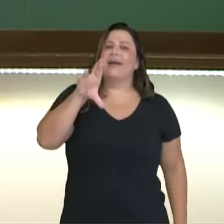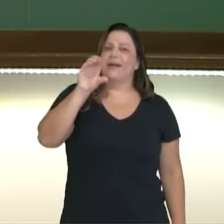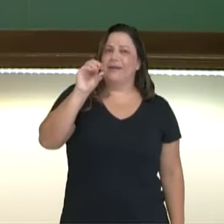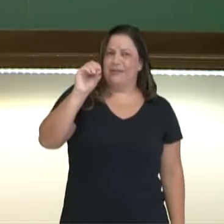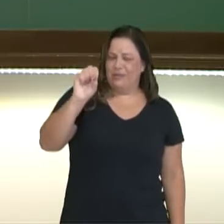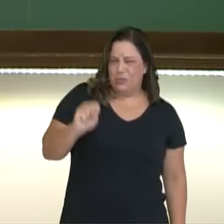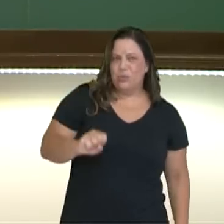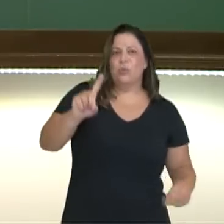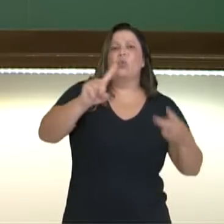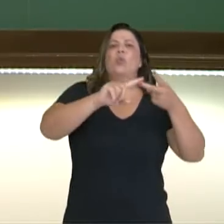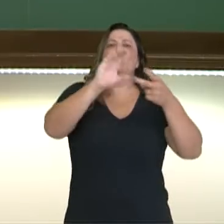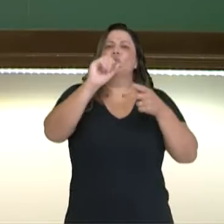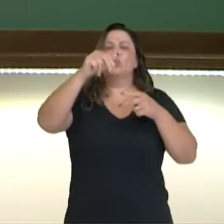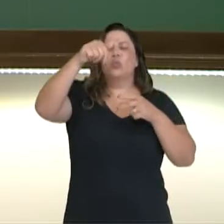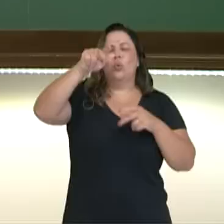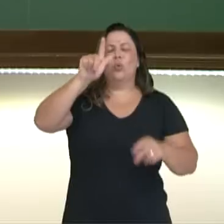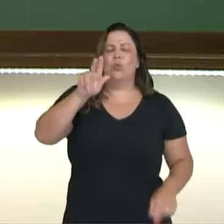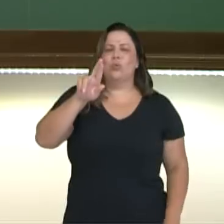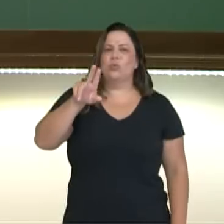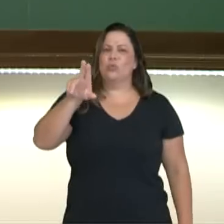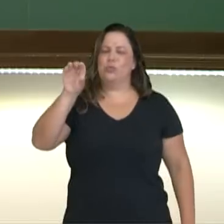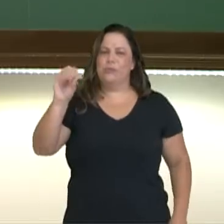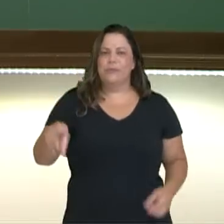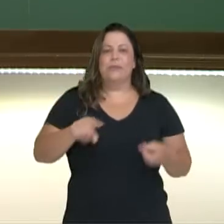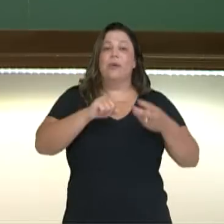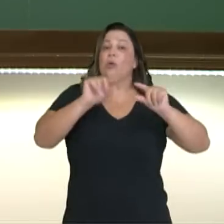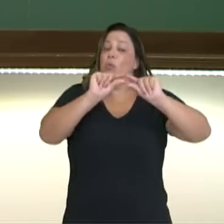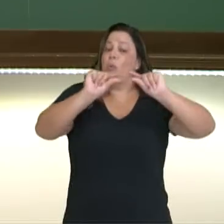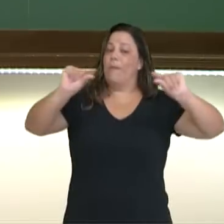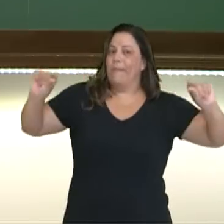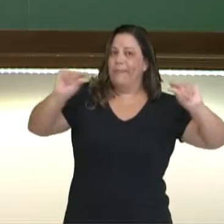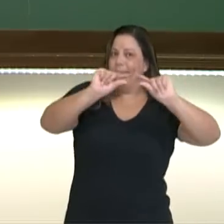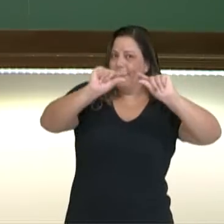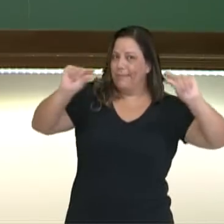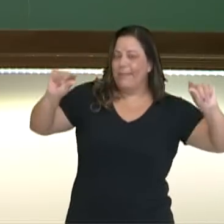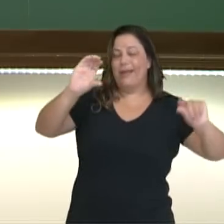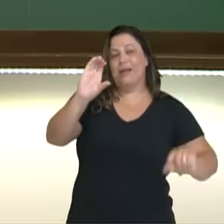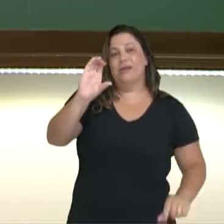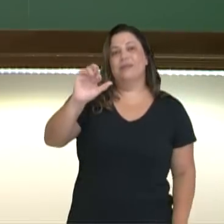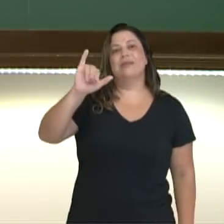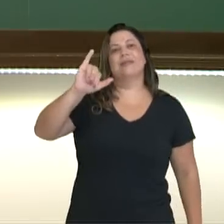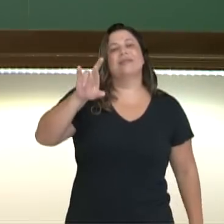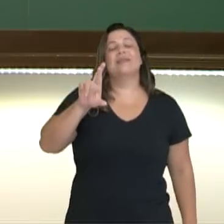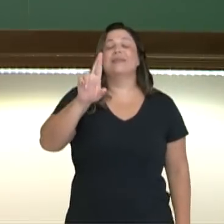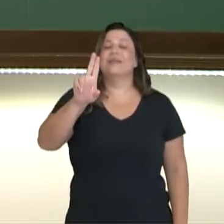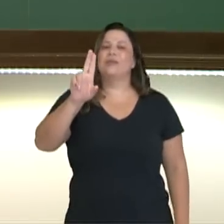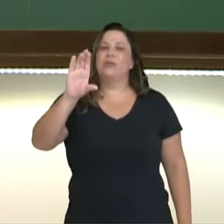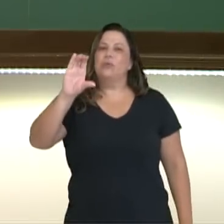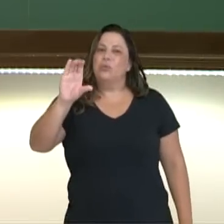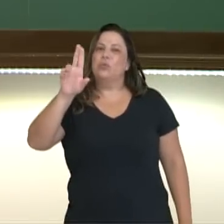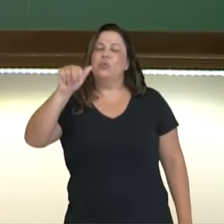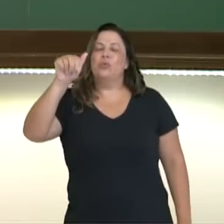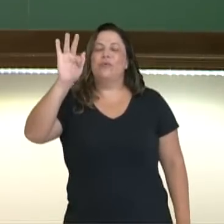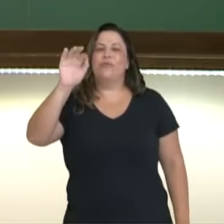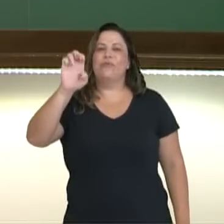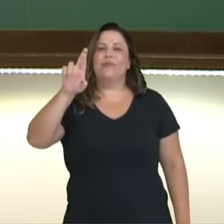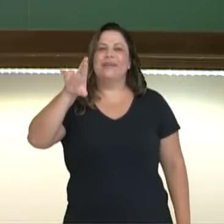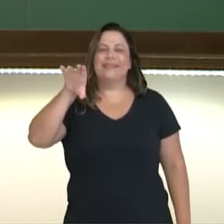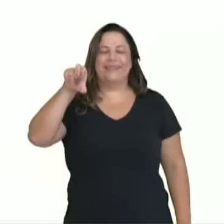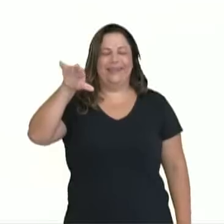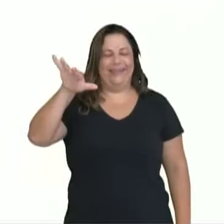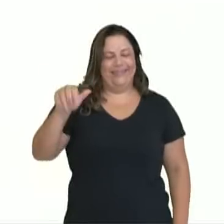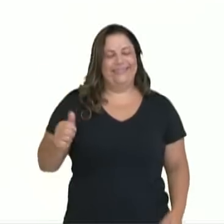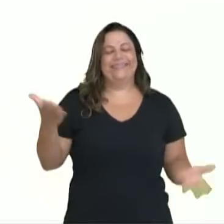e comprimento de circunferência. Vamos ver como que a gente faz para calcular aí o comprimento de arcos, bem